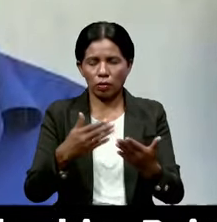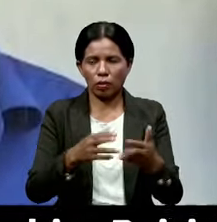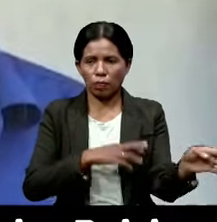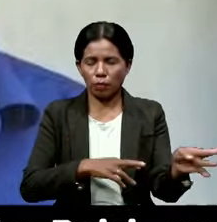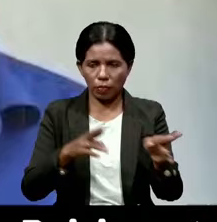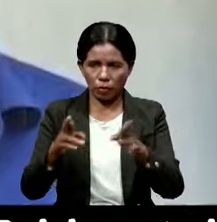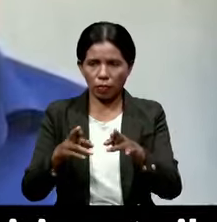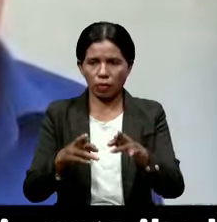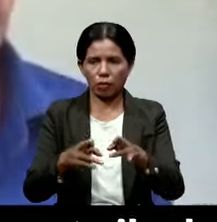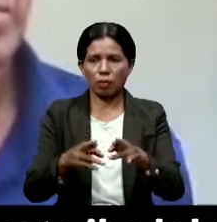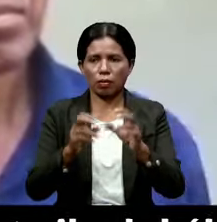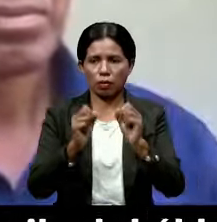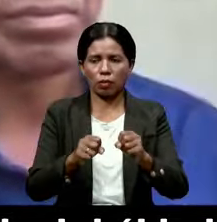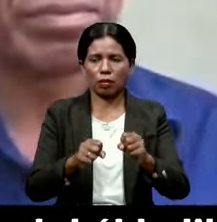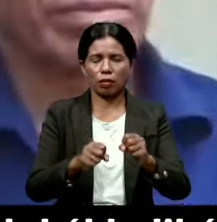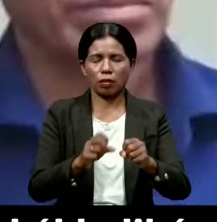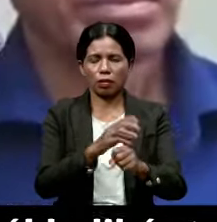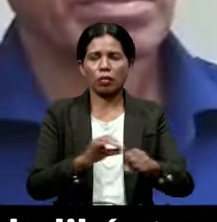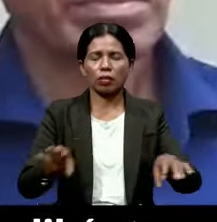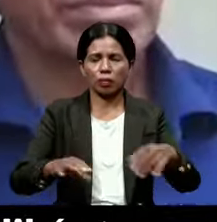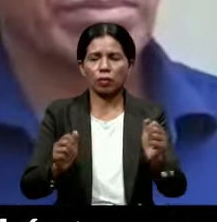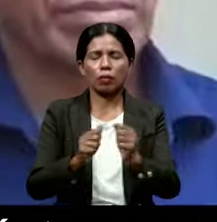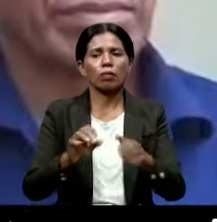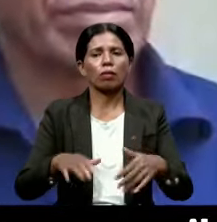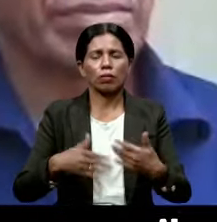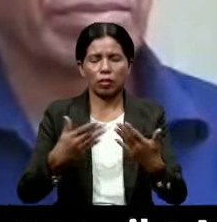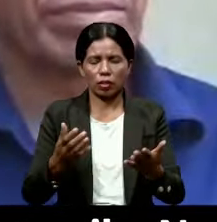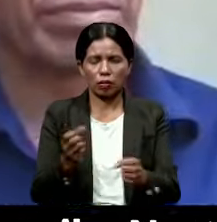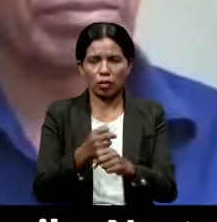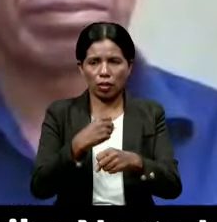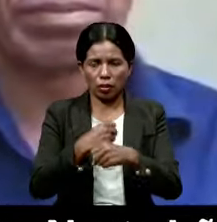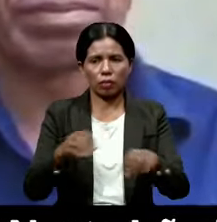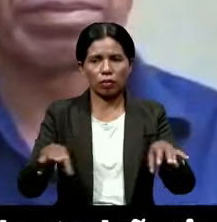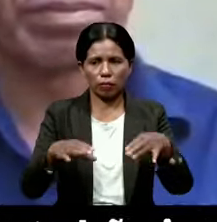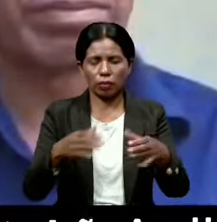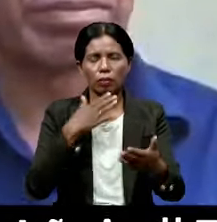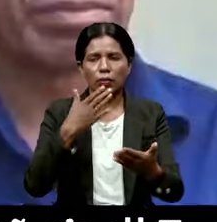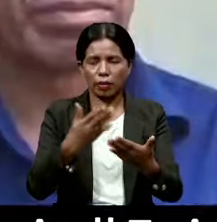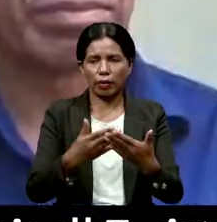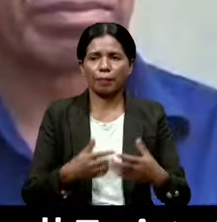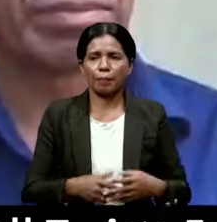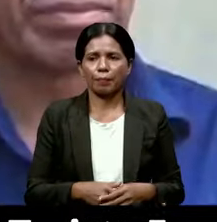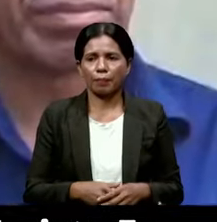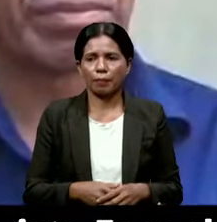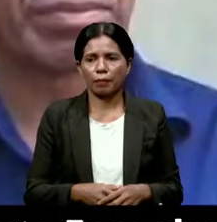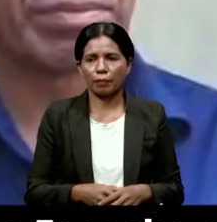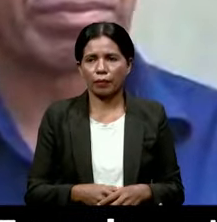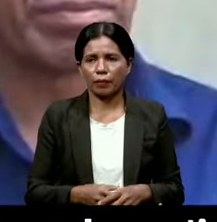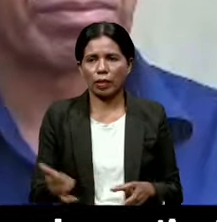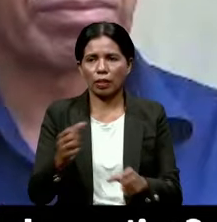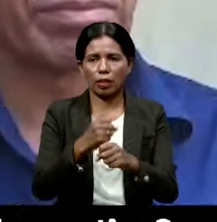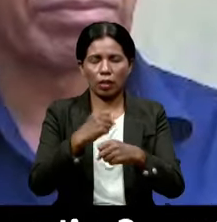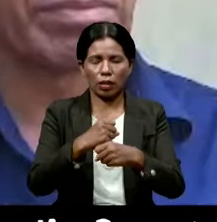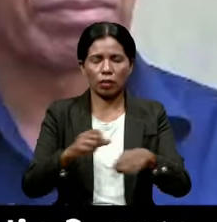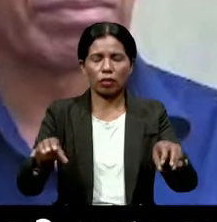atu asigura halau sa per sira mas mel halau sira certain ke batin ne ba sira halau sira ne knar